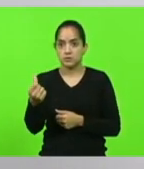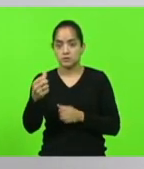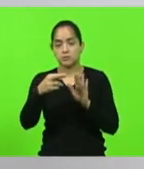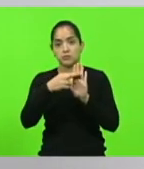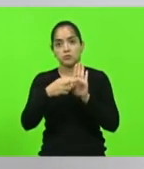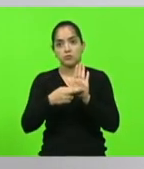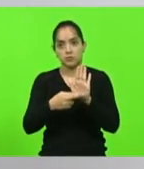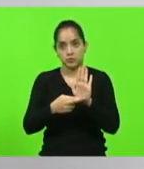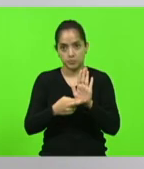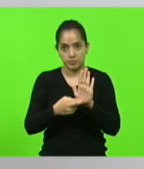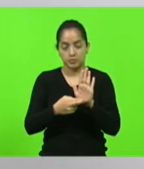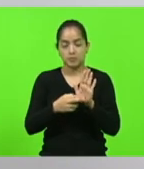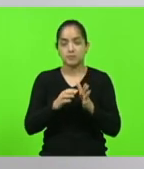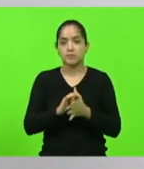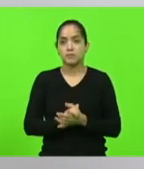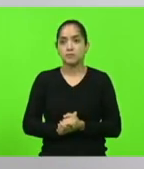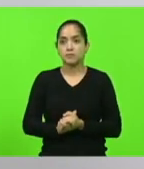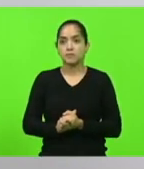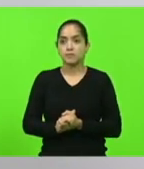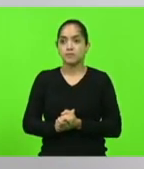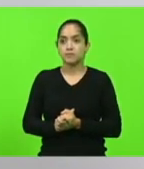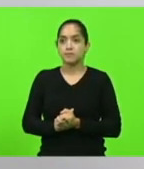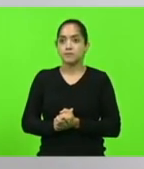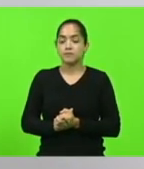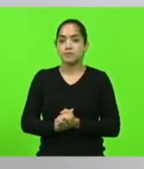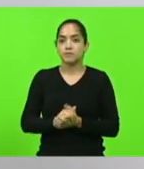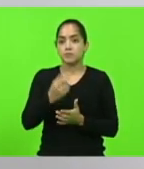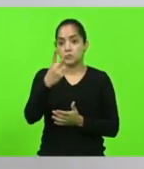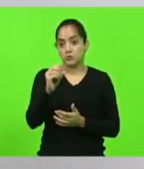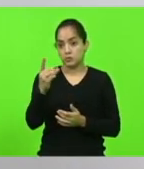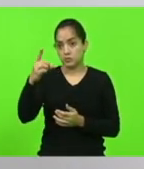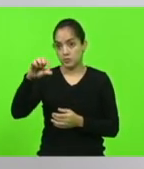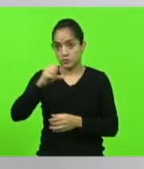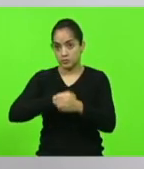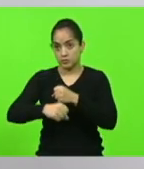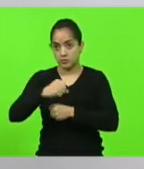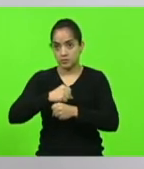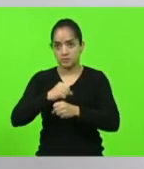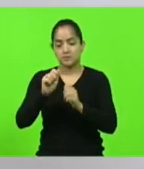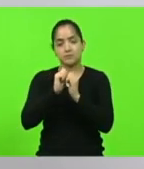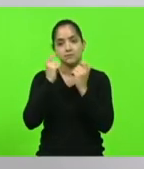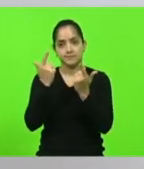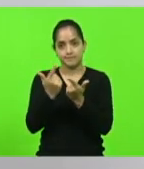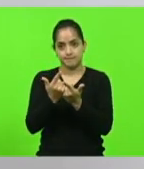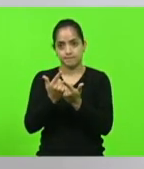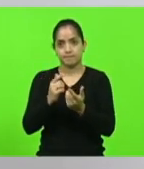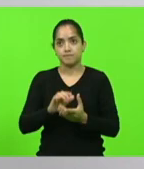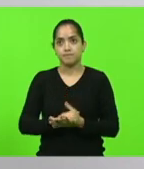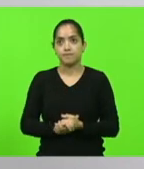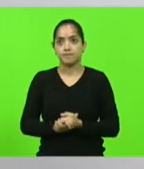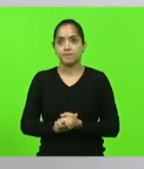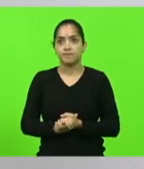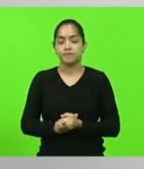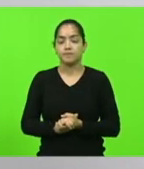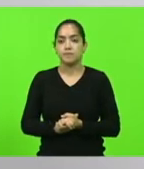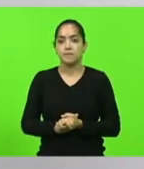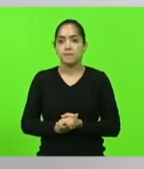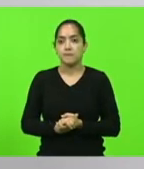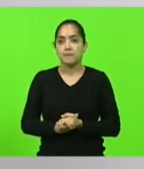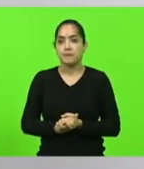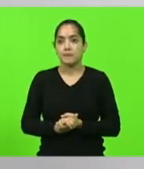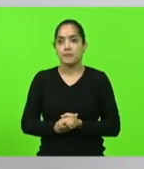interno hoje de 2019 da Assembleia Legislativa é o breve relatório